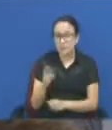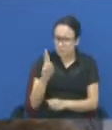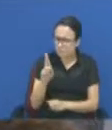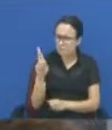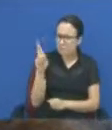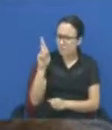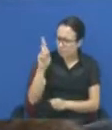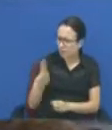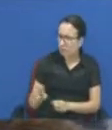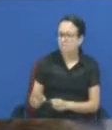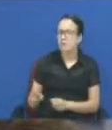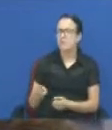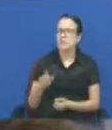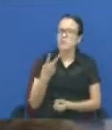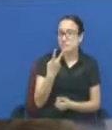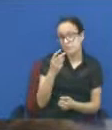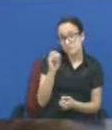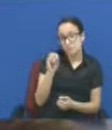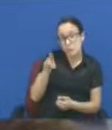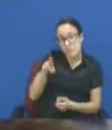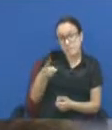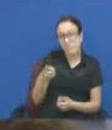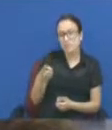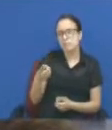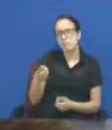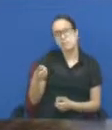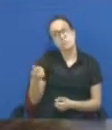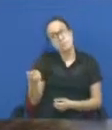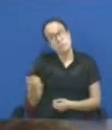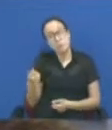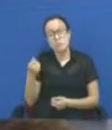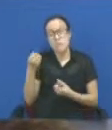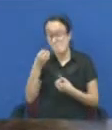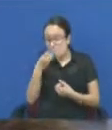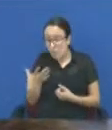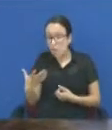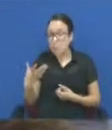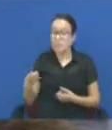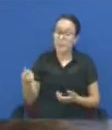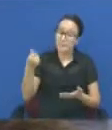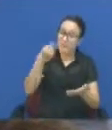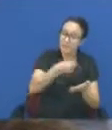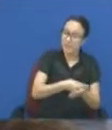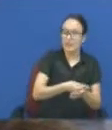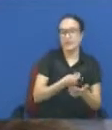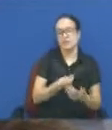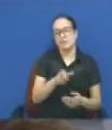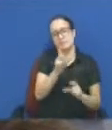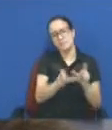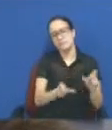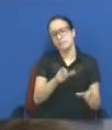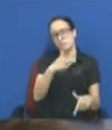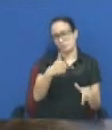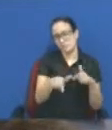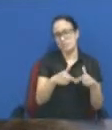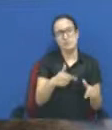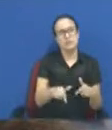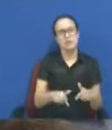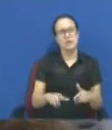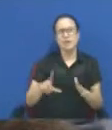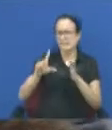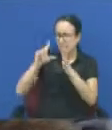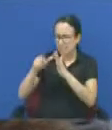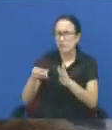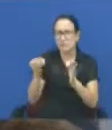né? Seja suficiente realmente para pagar esses trabalhadores. Então, depois vamos fazer um levantamento, né,